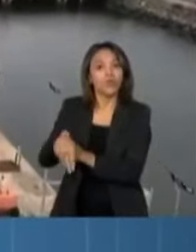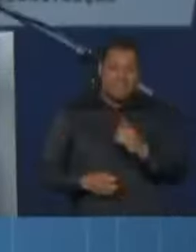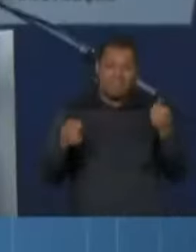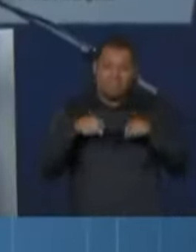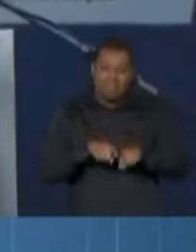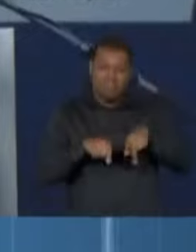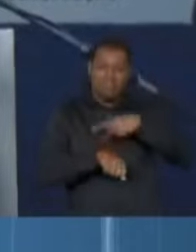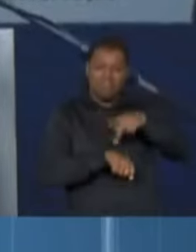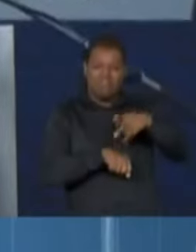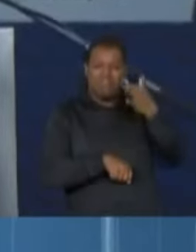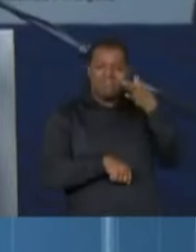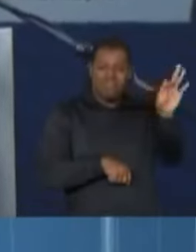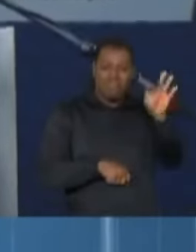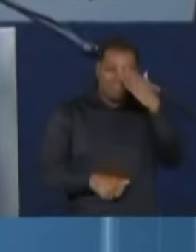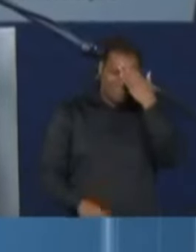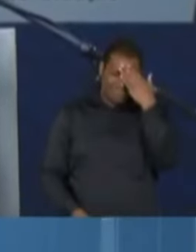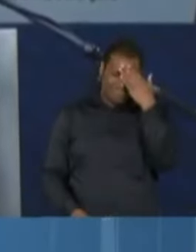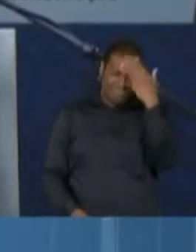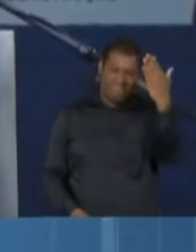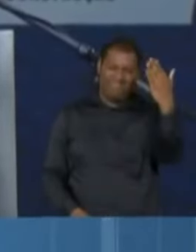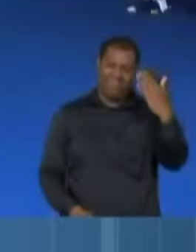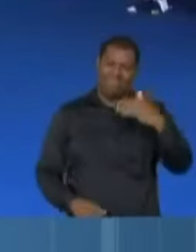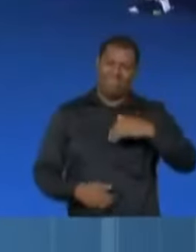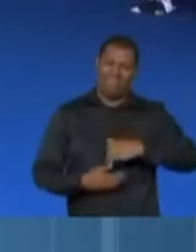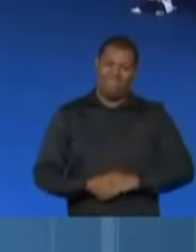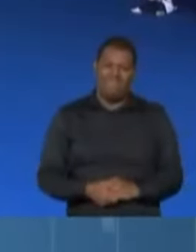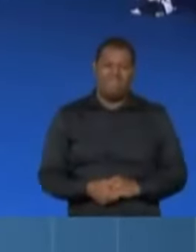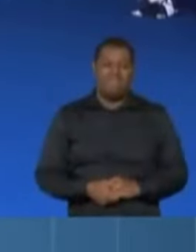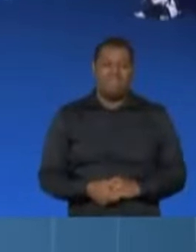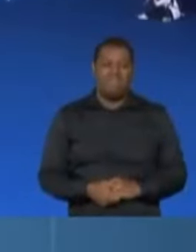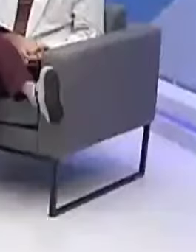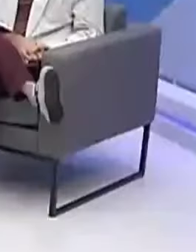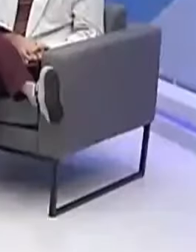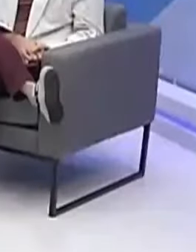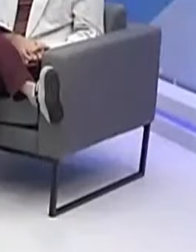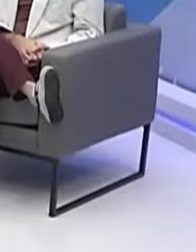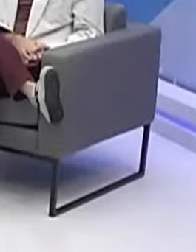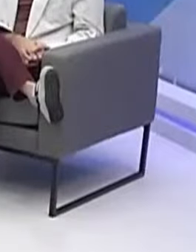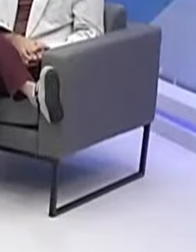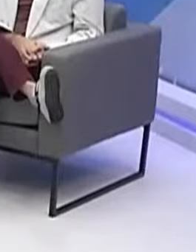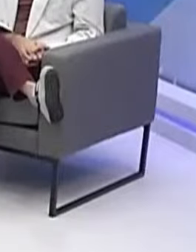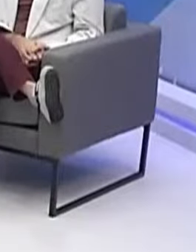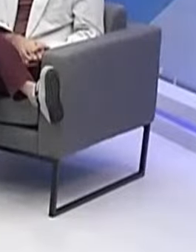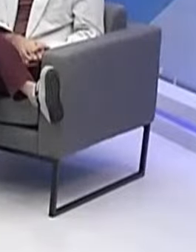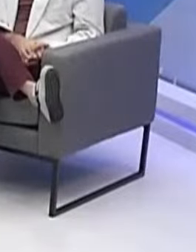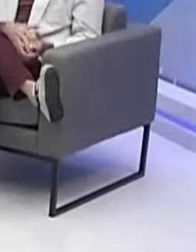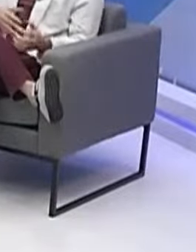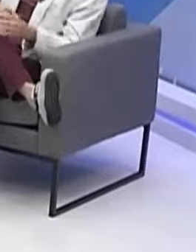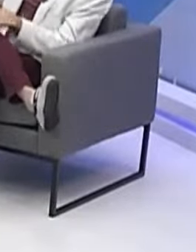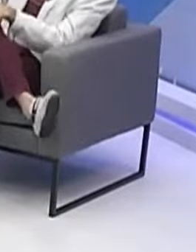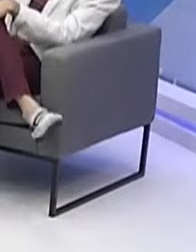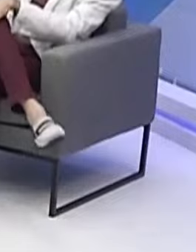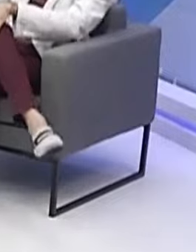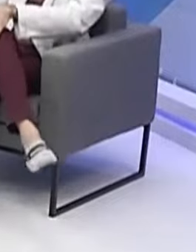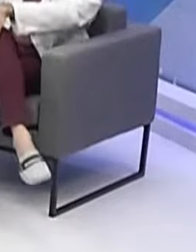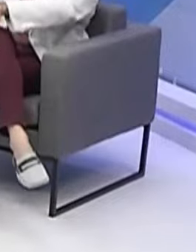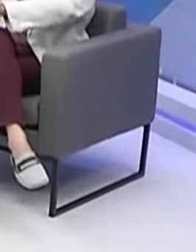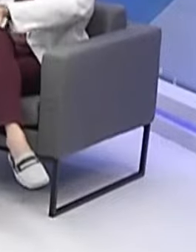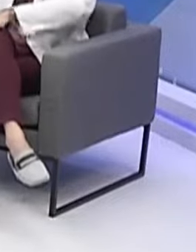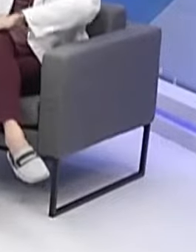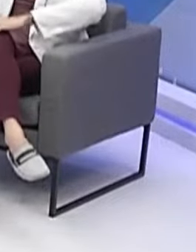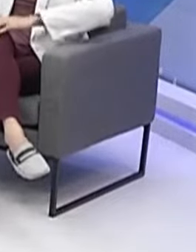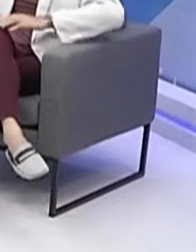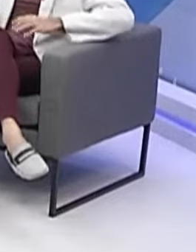não realização de pelo menos um evento tímido para lembrar da data. Os atos vão acontecer e o PT, inclusive, vai participar.